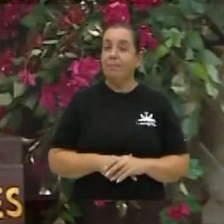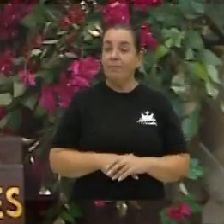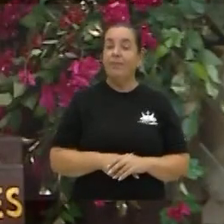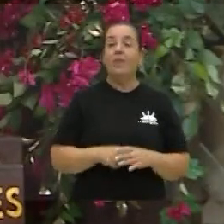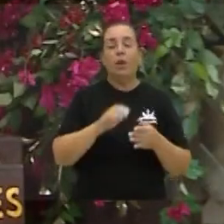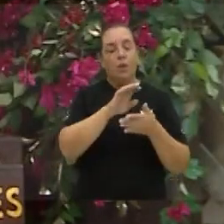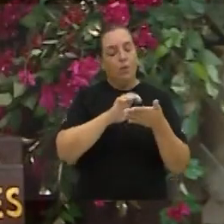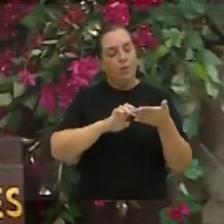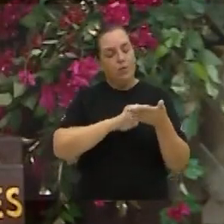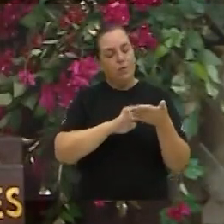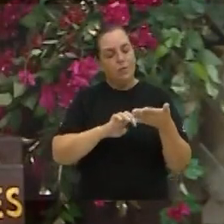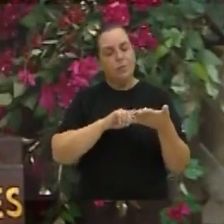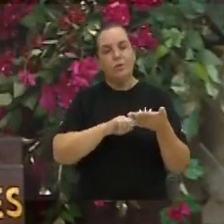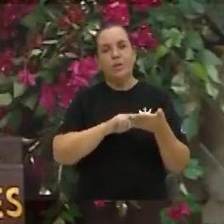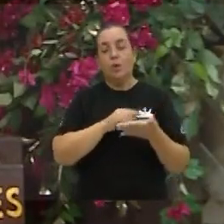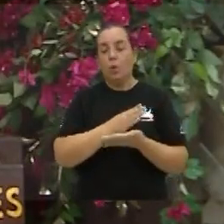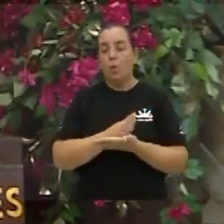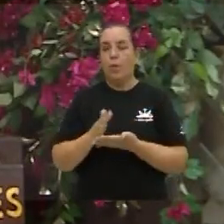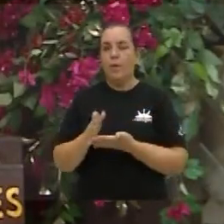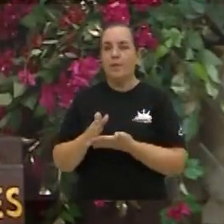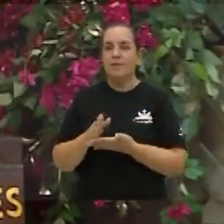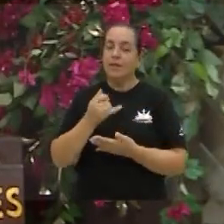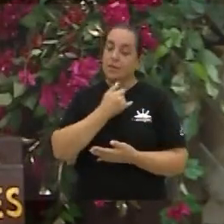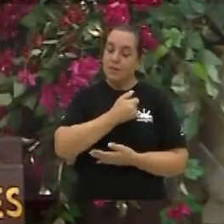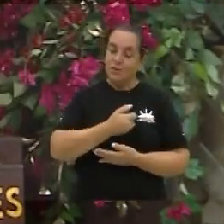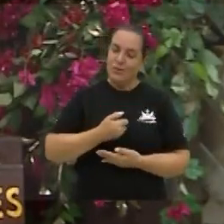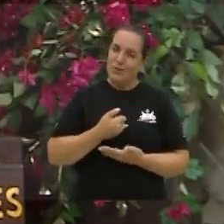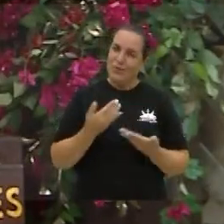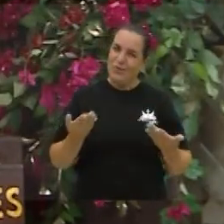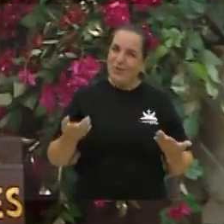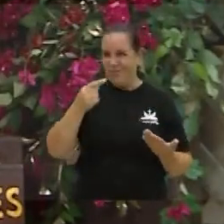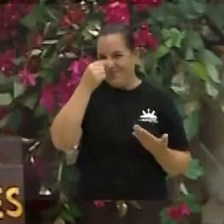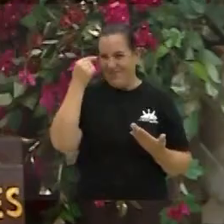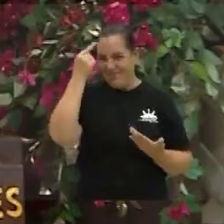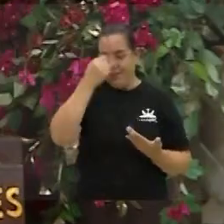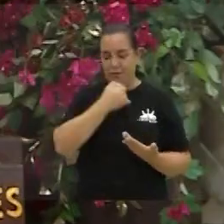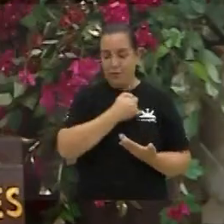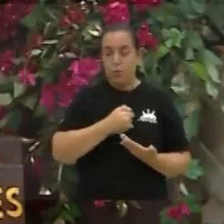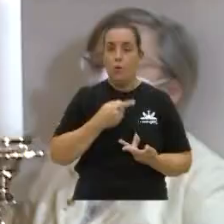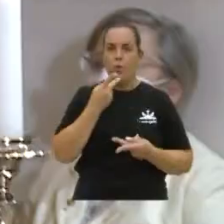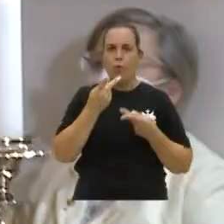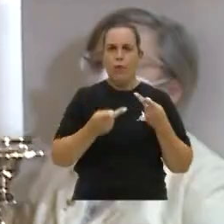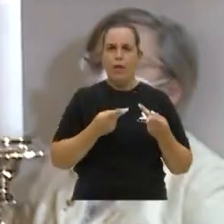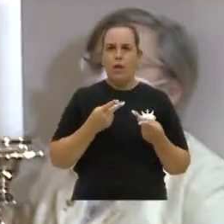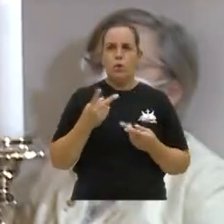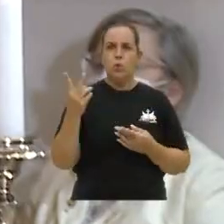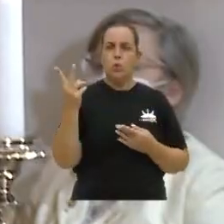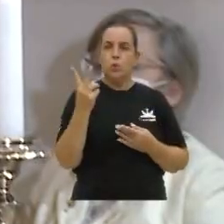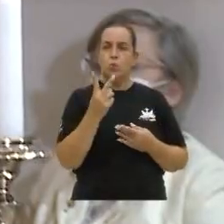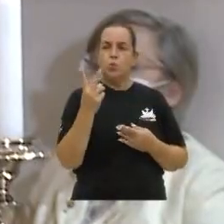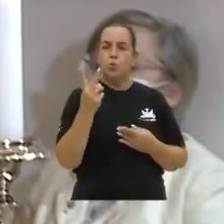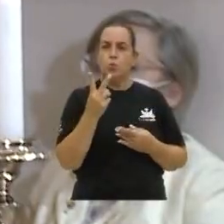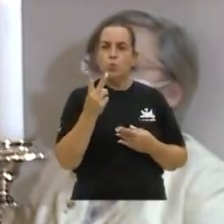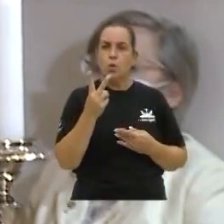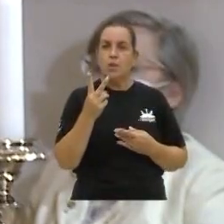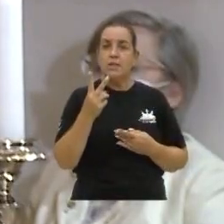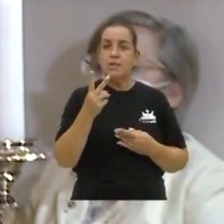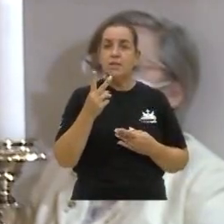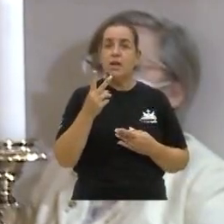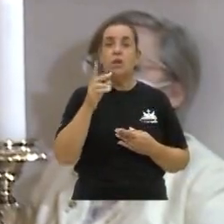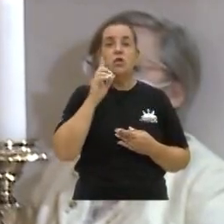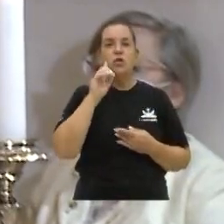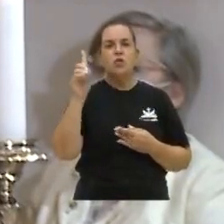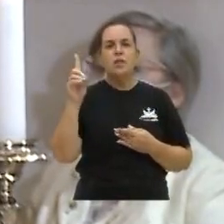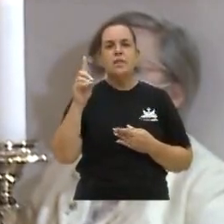Evangelho começa por São João e conta a história de dois primeiros dias da